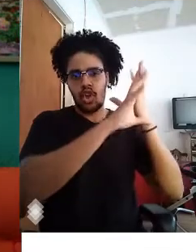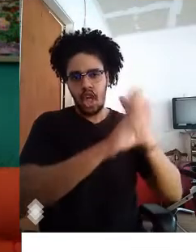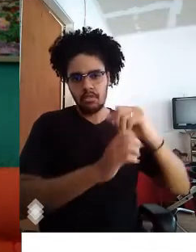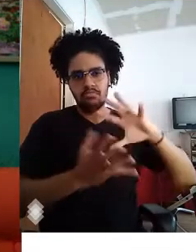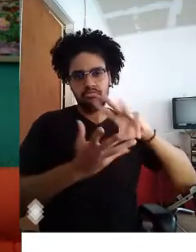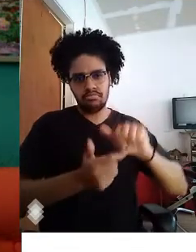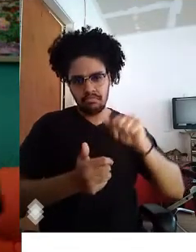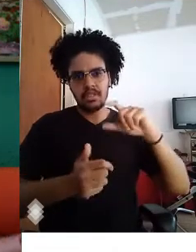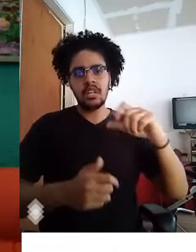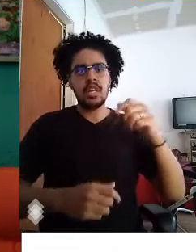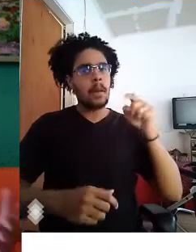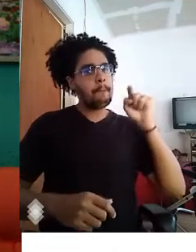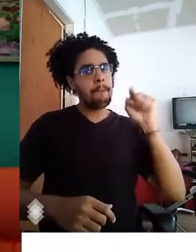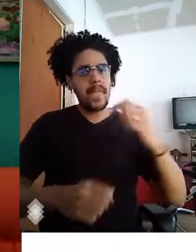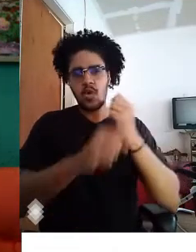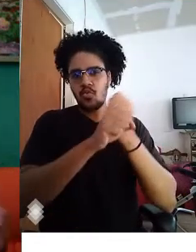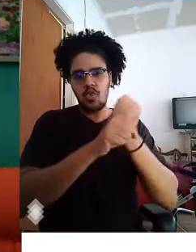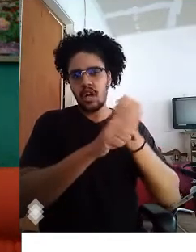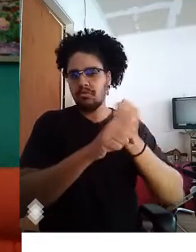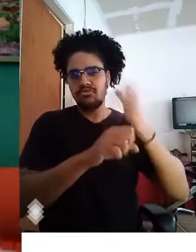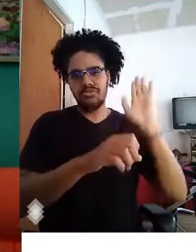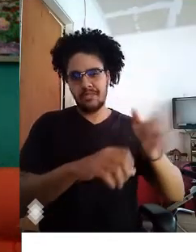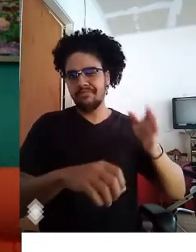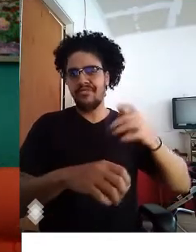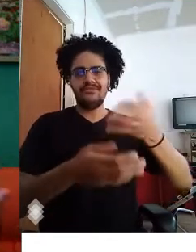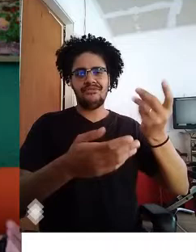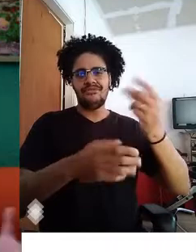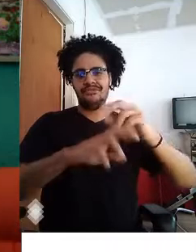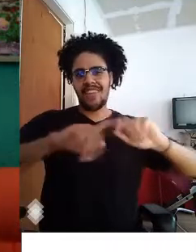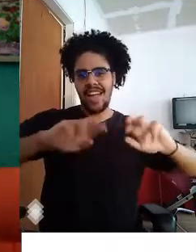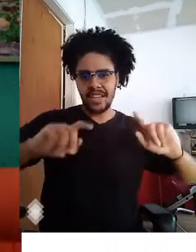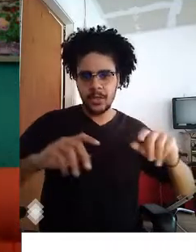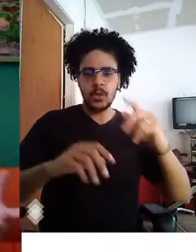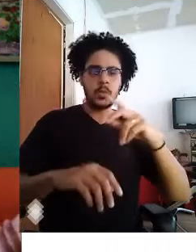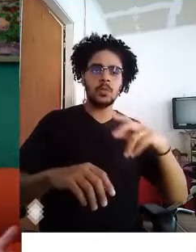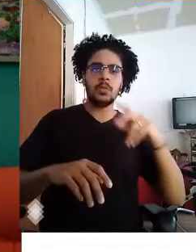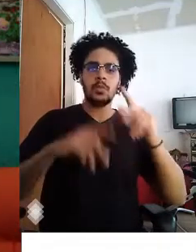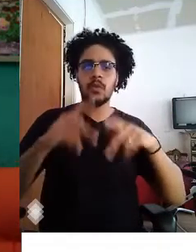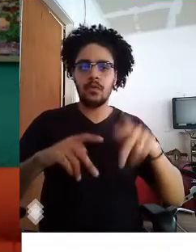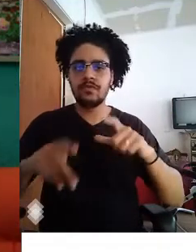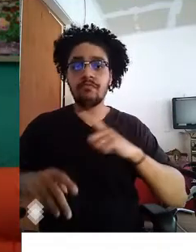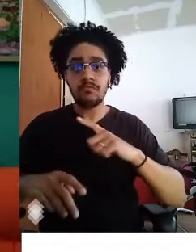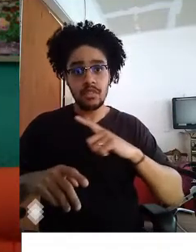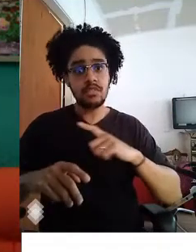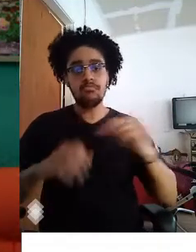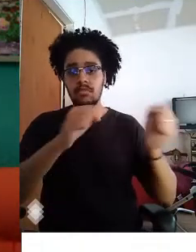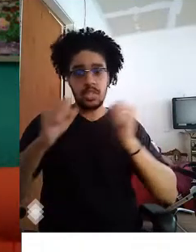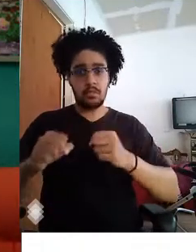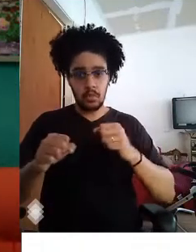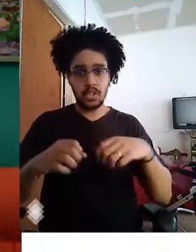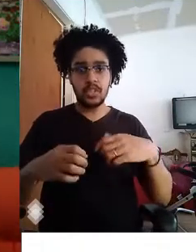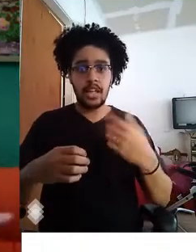vários momentos nos últimos 1000 anos de vários povos que foram hegemônicos e detinham um poder, digamos, não